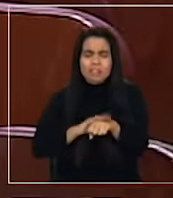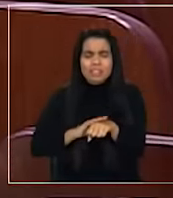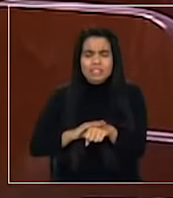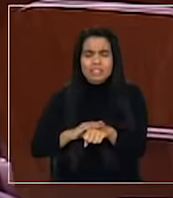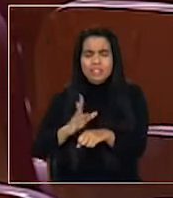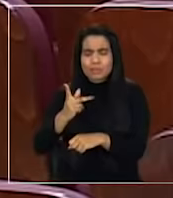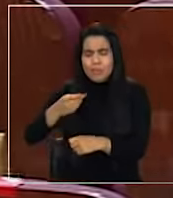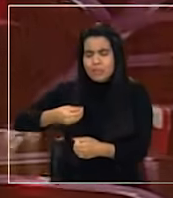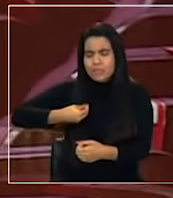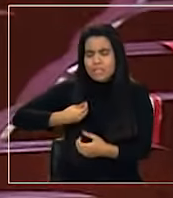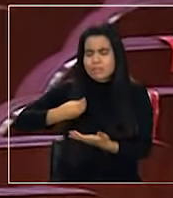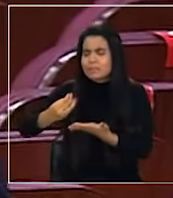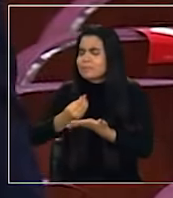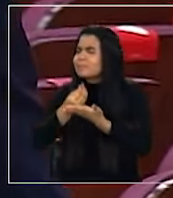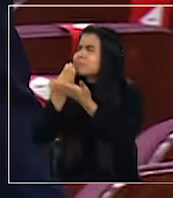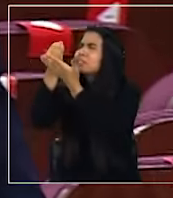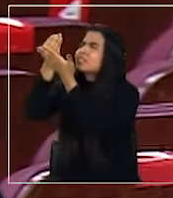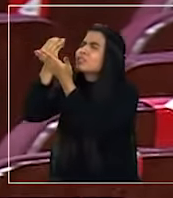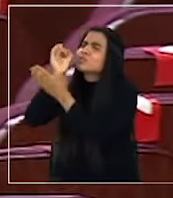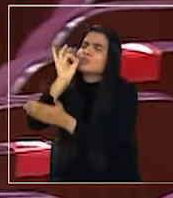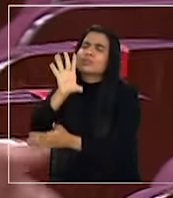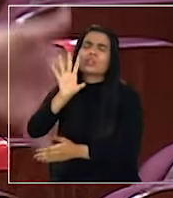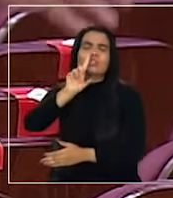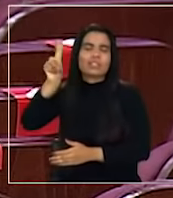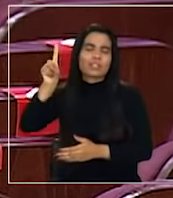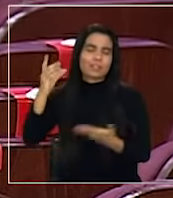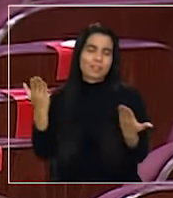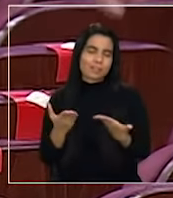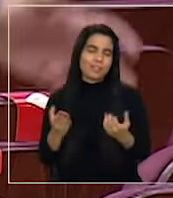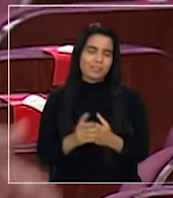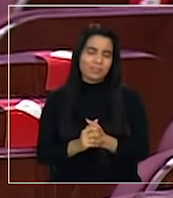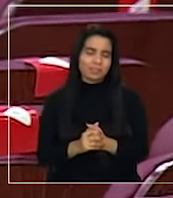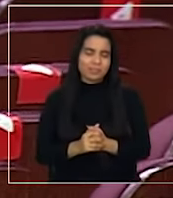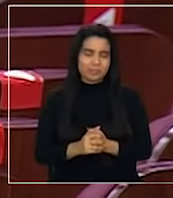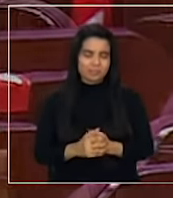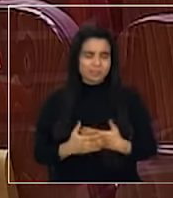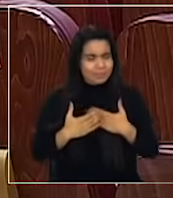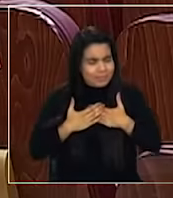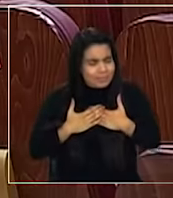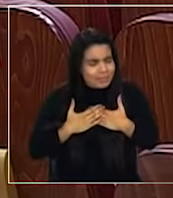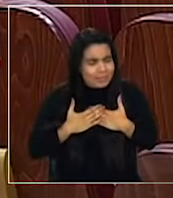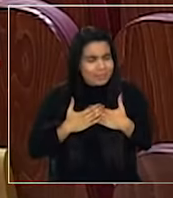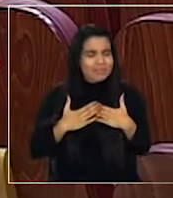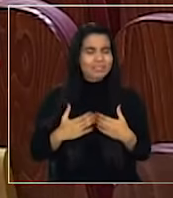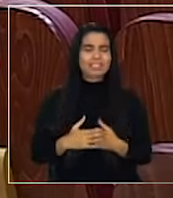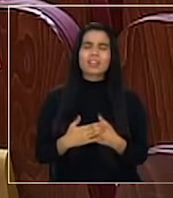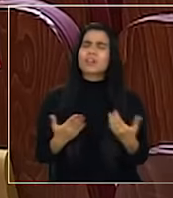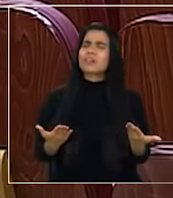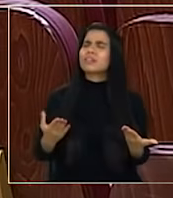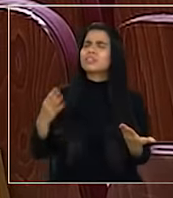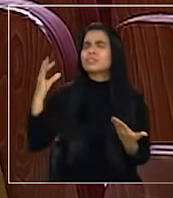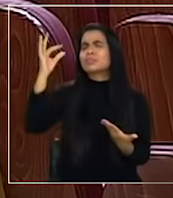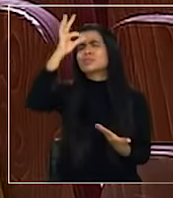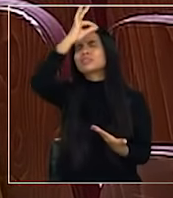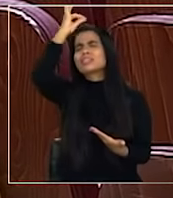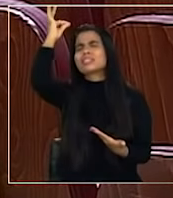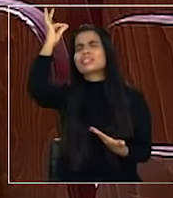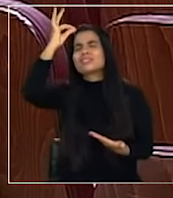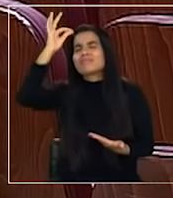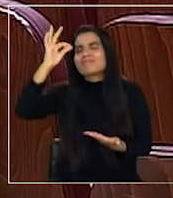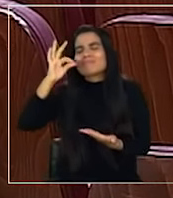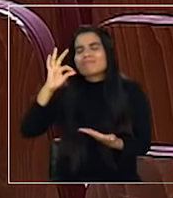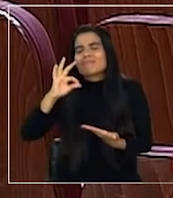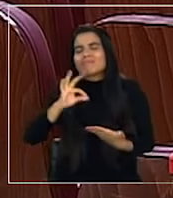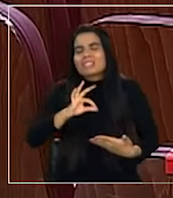propriedade exclusiva dEle, agora. Ó Espírito Santo, em nome do Senhor Jesus, vem e abraça, meu Deus,